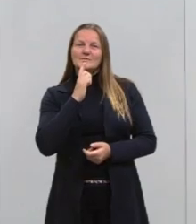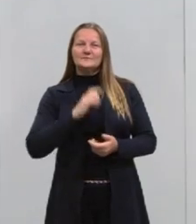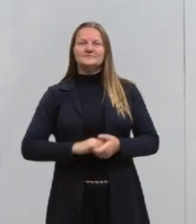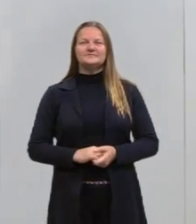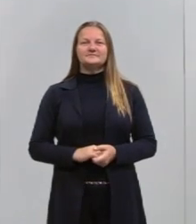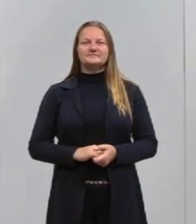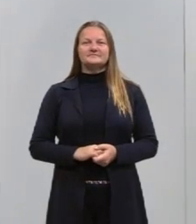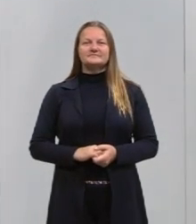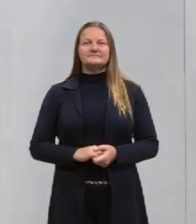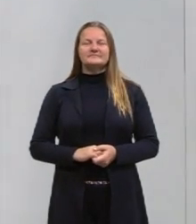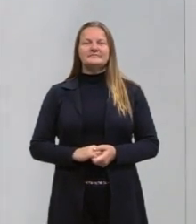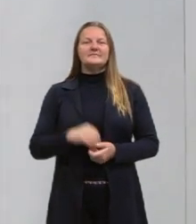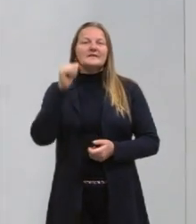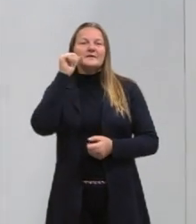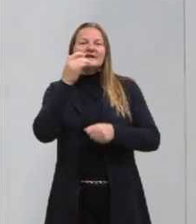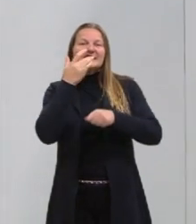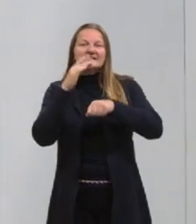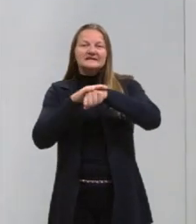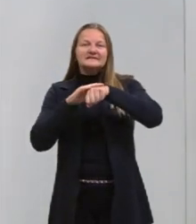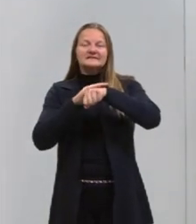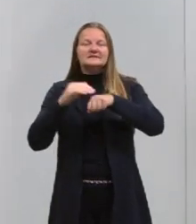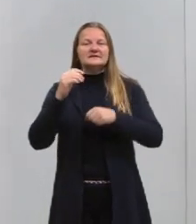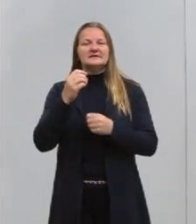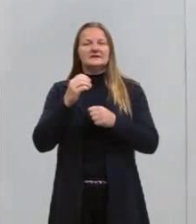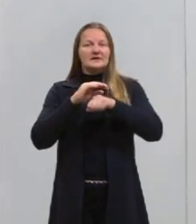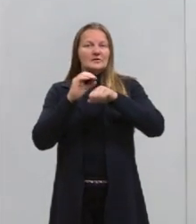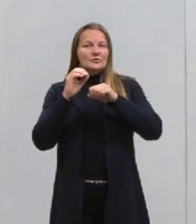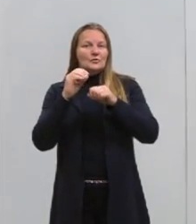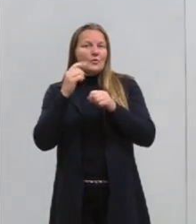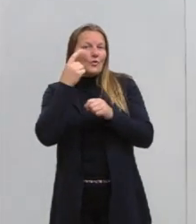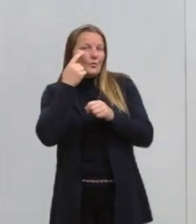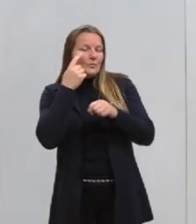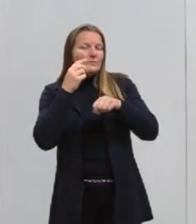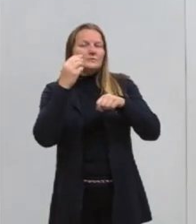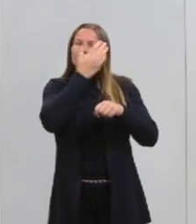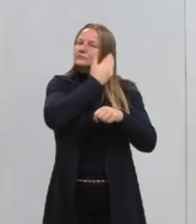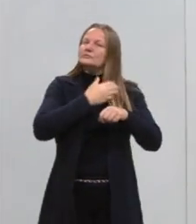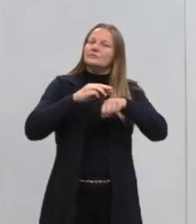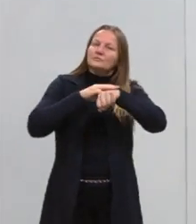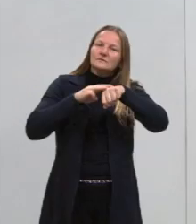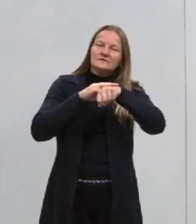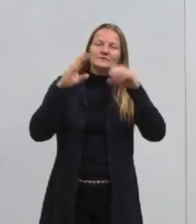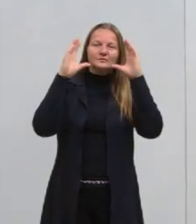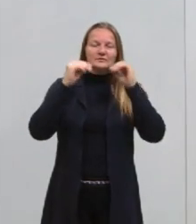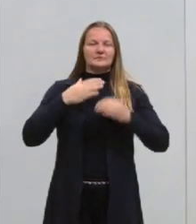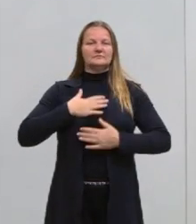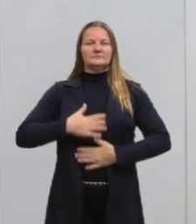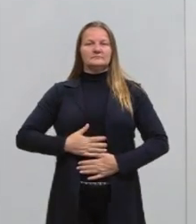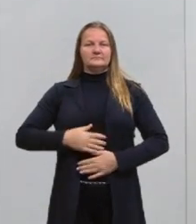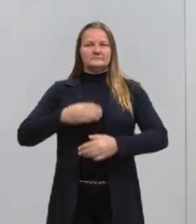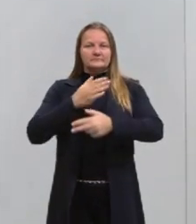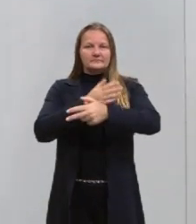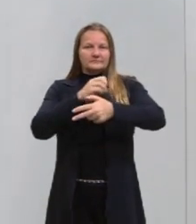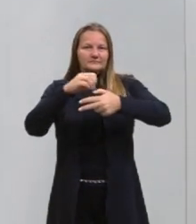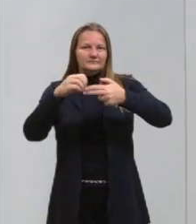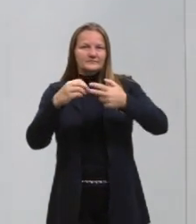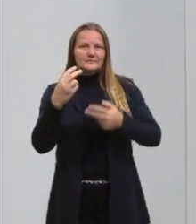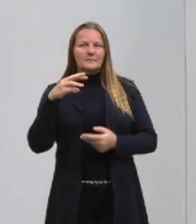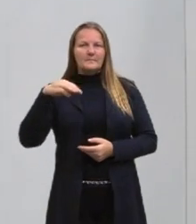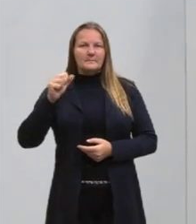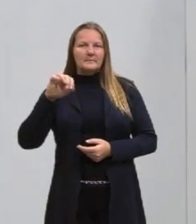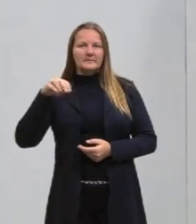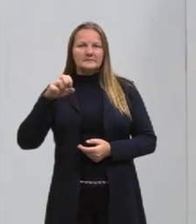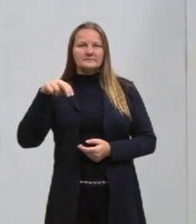Eu sou uma mulher branca de pele clara cabelos e olhos castanhos Estou vestindo a camiseta do pré-enem na cor